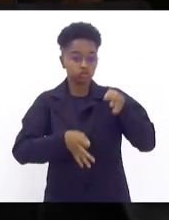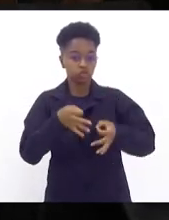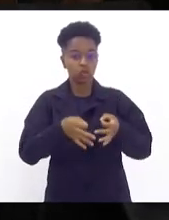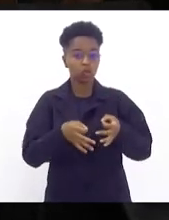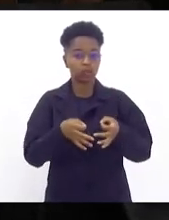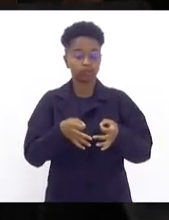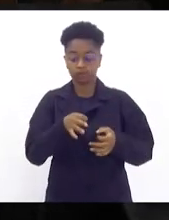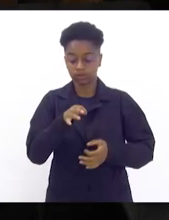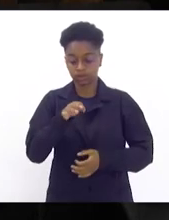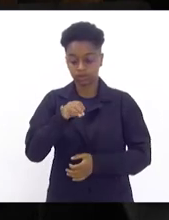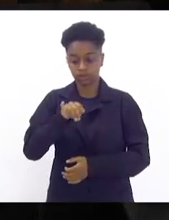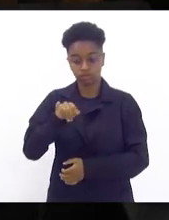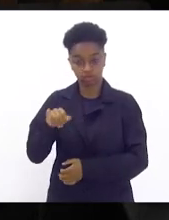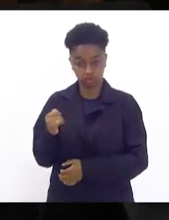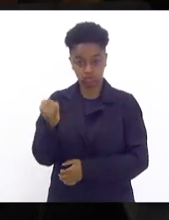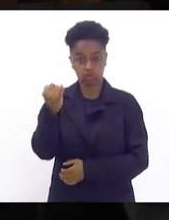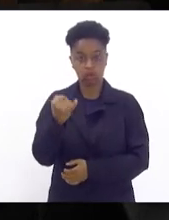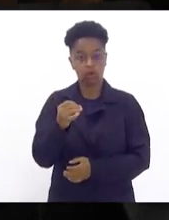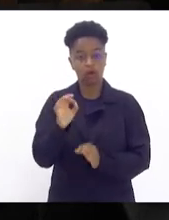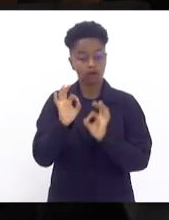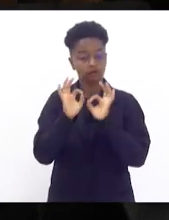é